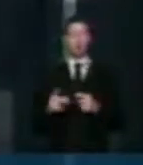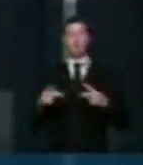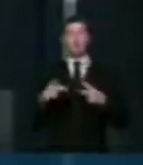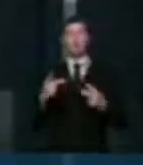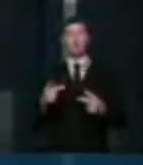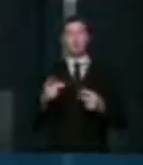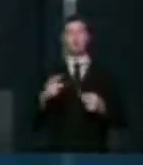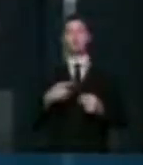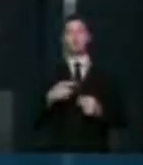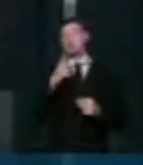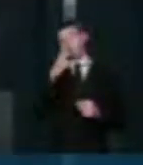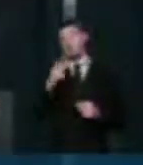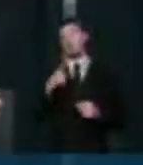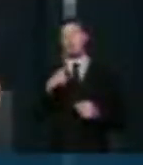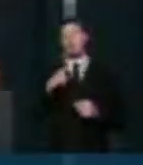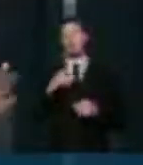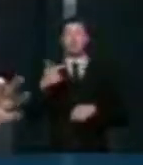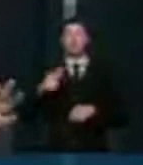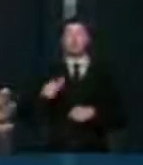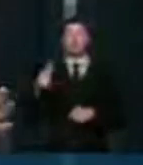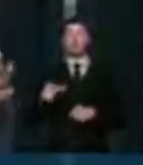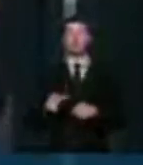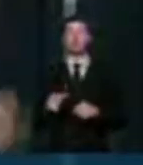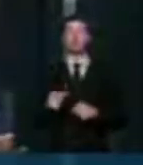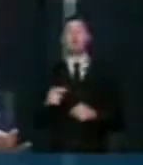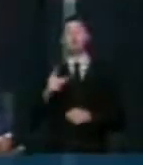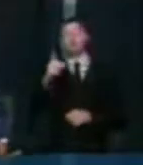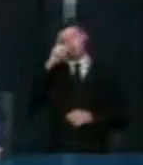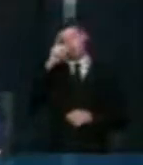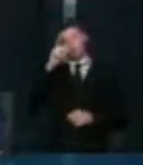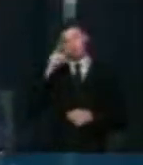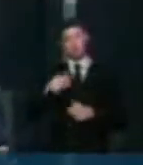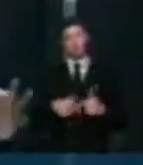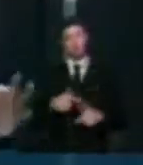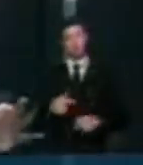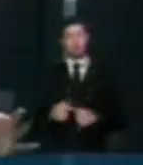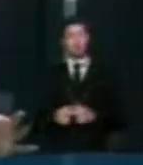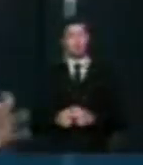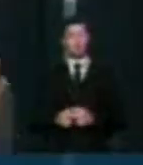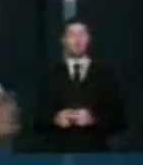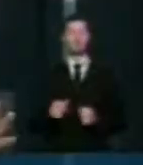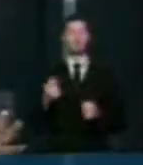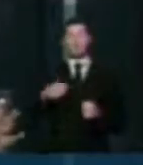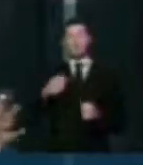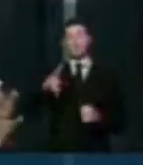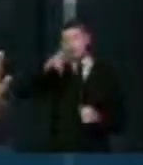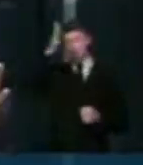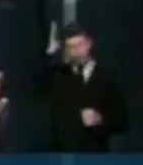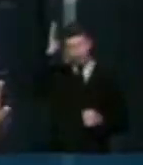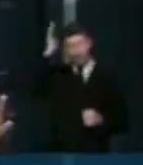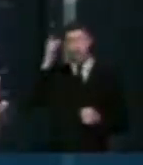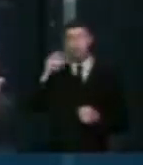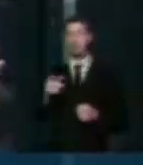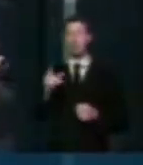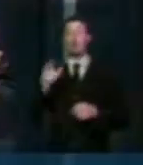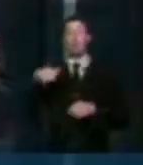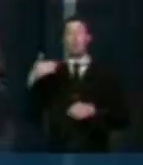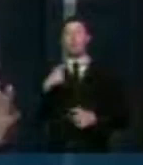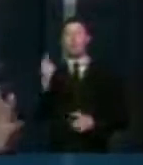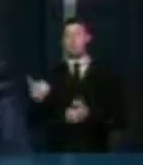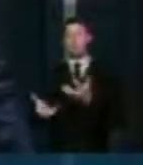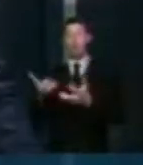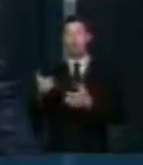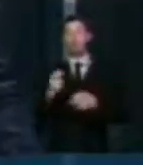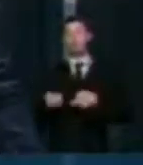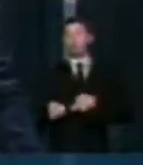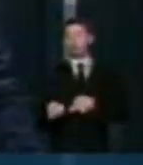vez mais habitual nos primeiros dias de cada exercício. Precisamos de bombeiro para apagar incêndios, quando não tomamos os cuidados necessários para evitar que o